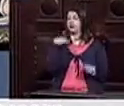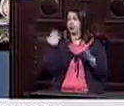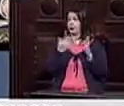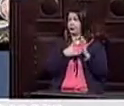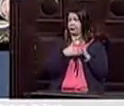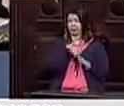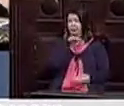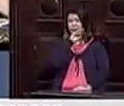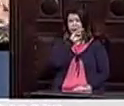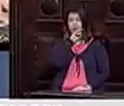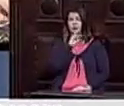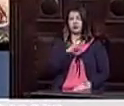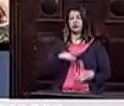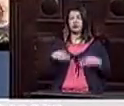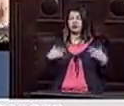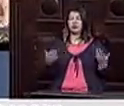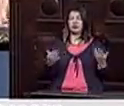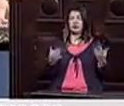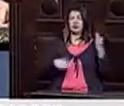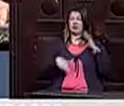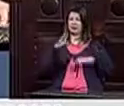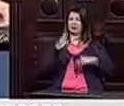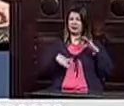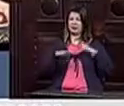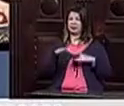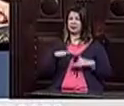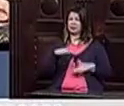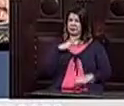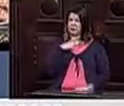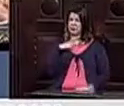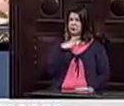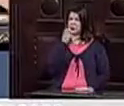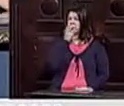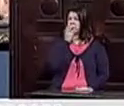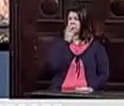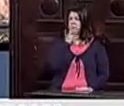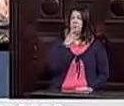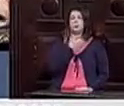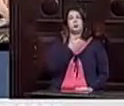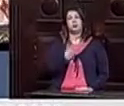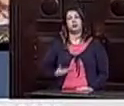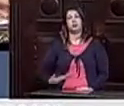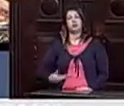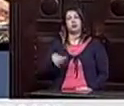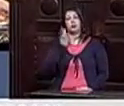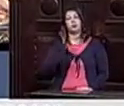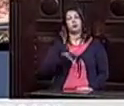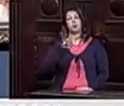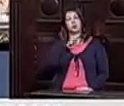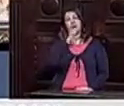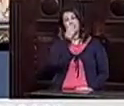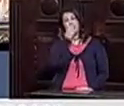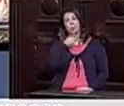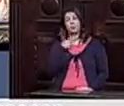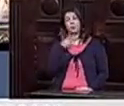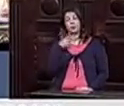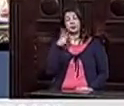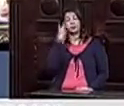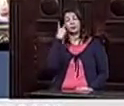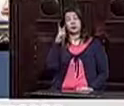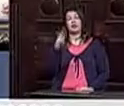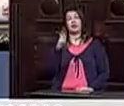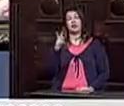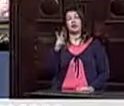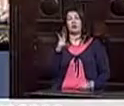ruim. E aí, às vezes, os incentivos que são bons, o governo usa os incentivos bons para convencer os